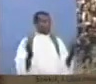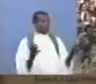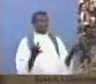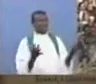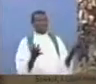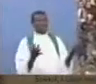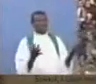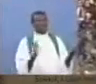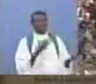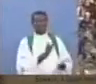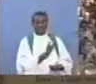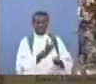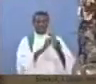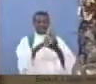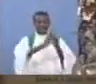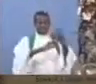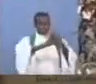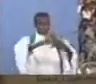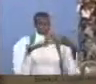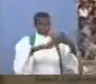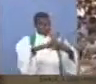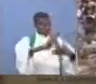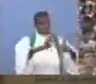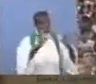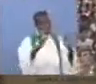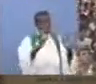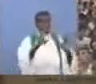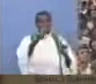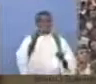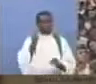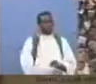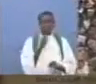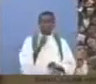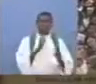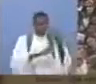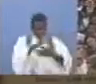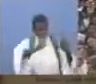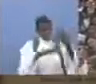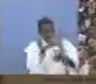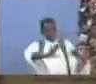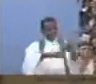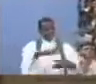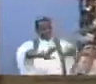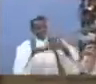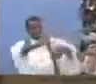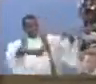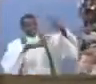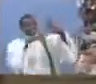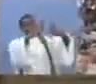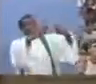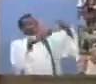mão. Todas as partes. Máquinas que reproduzem o olhar, máquinas que